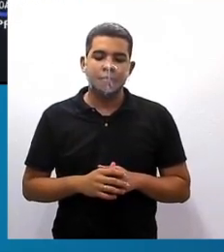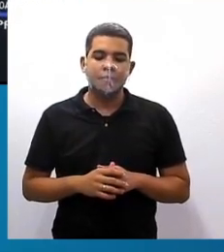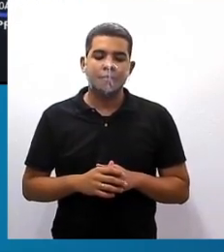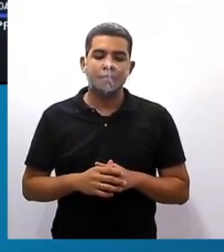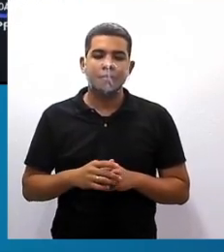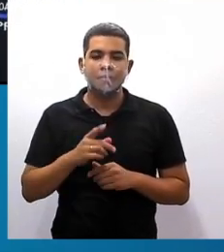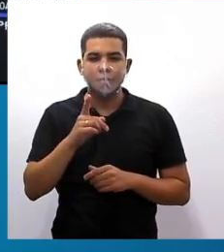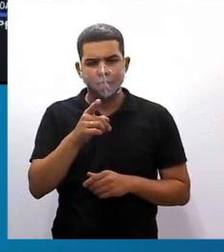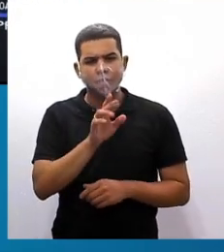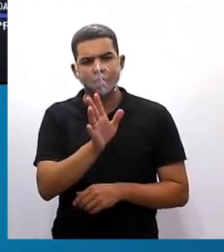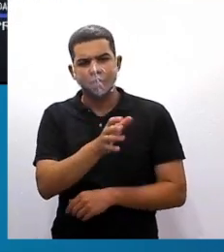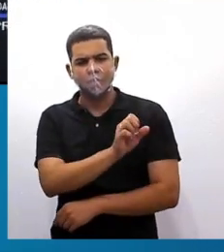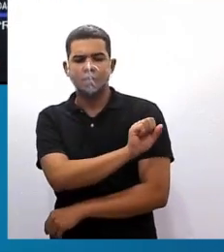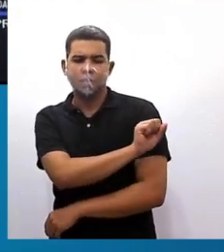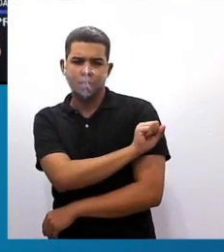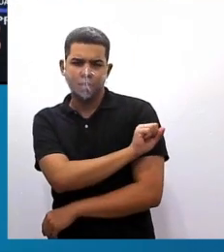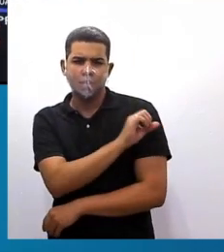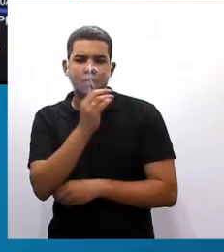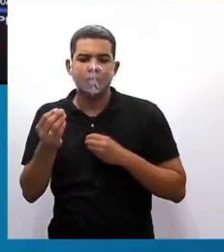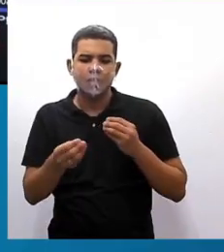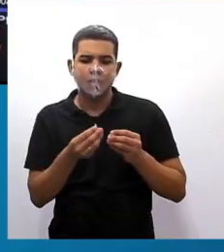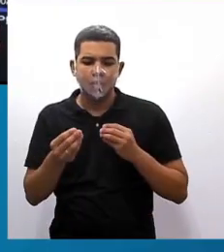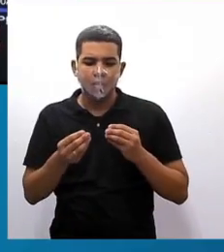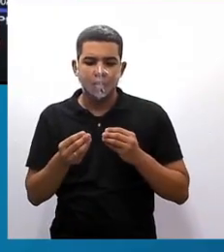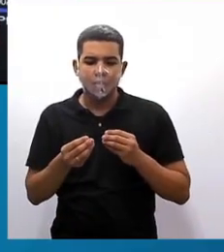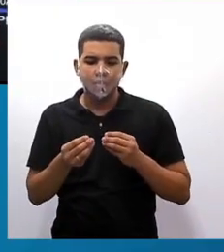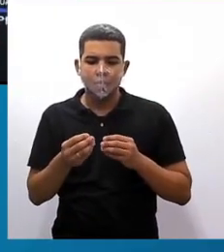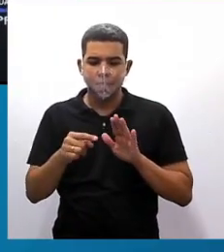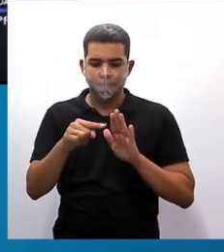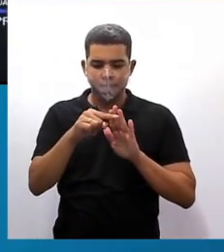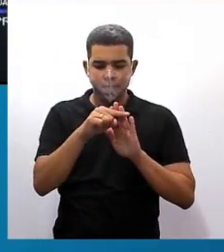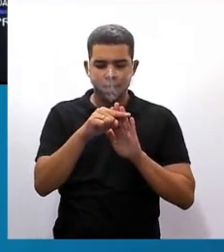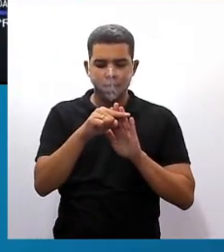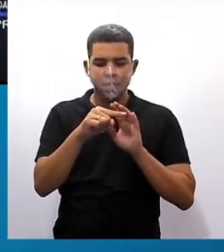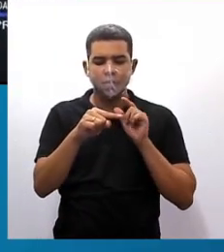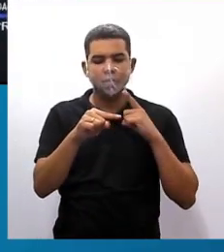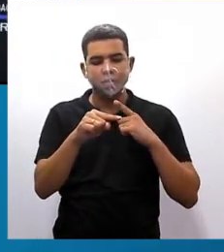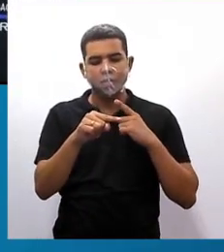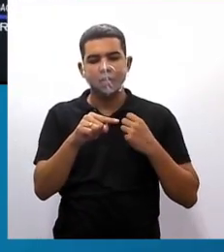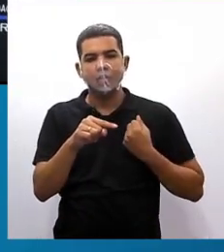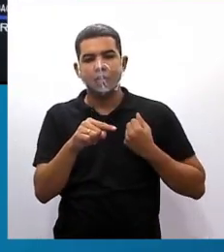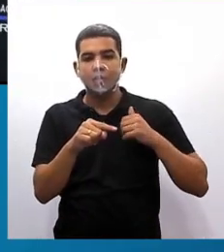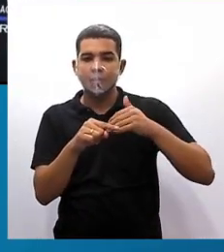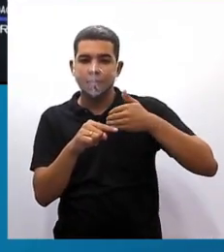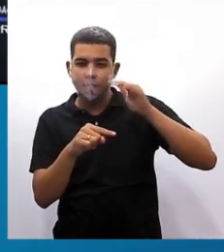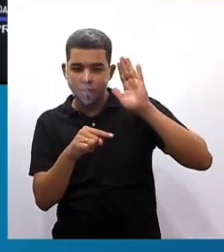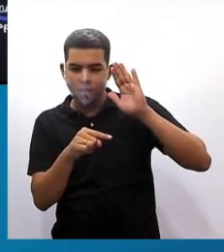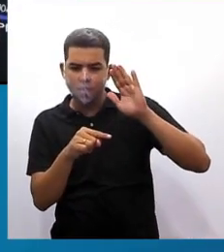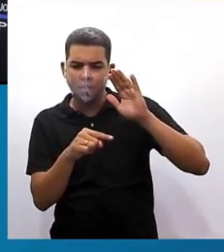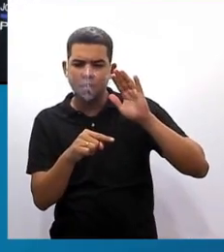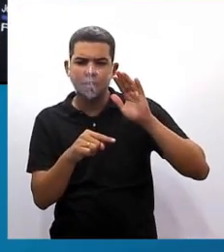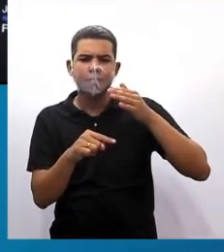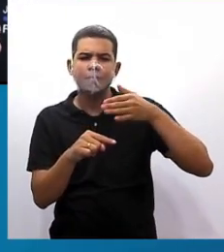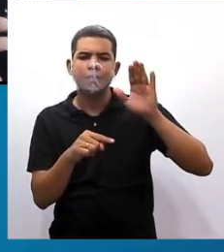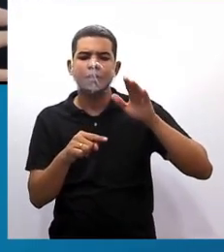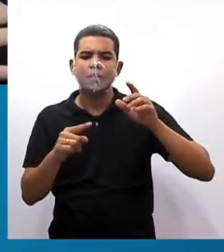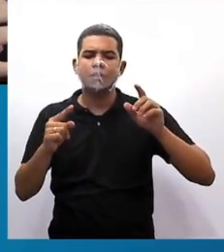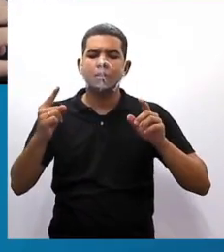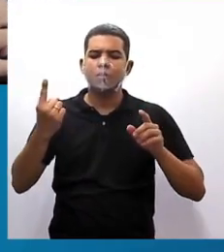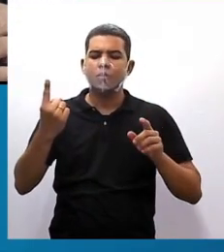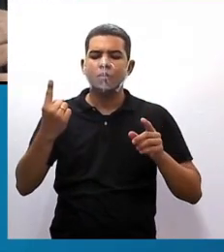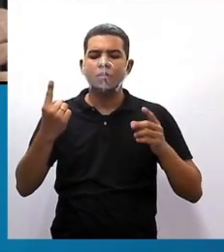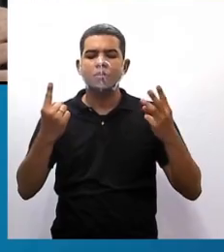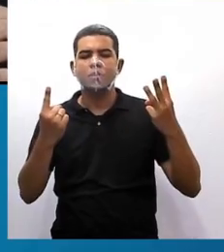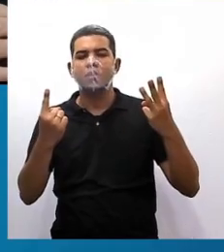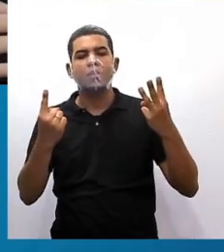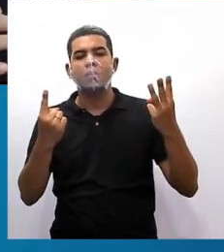vocês são oitavo ano, é o seguinte: o número menos, ele tem um número maior. Como assim? Só olhando só o número. O 3, ele é maior